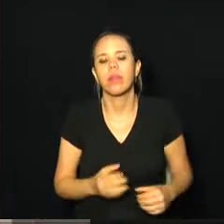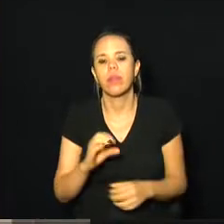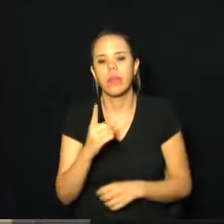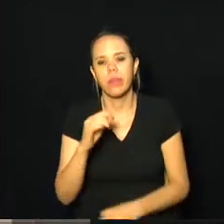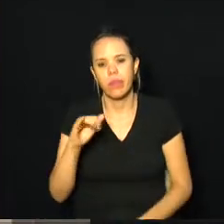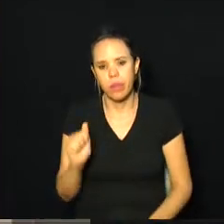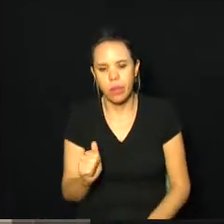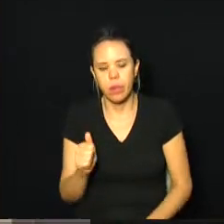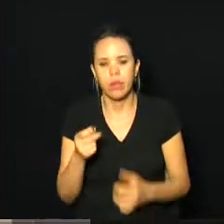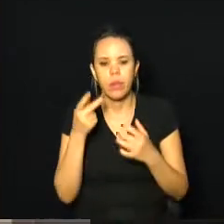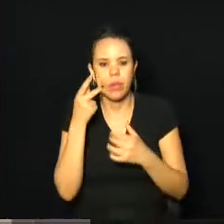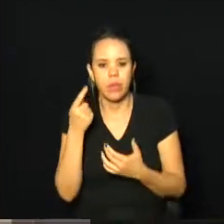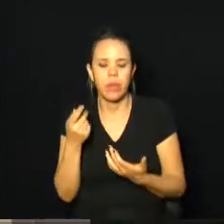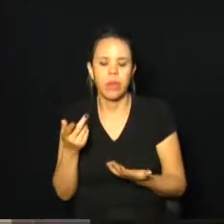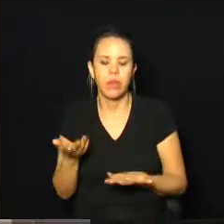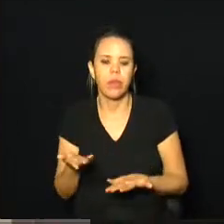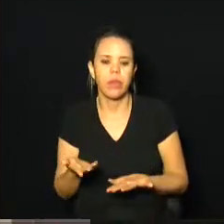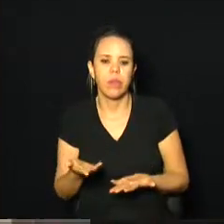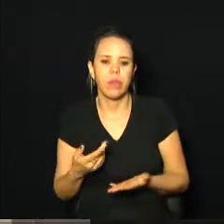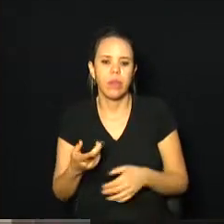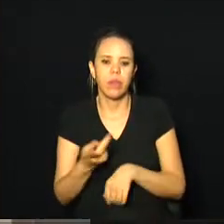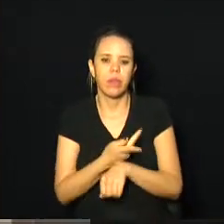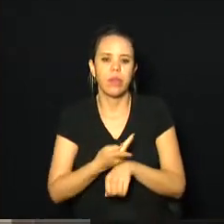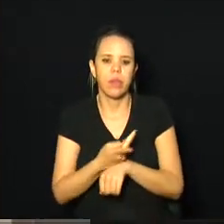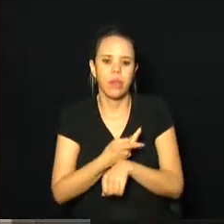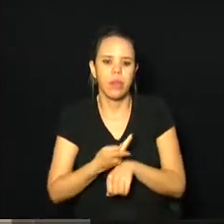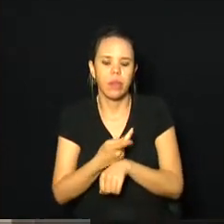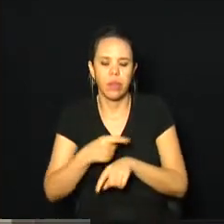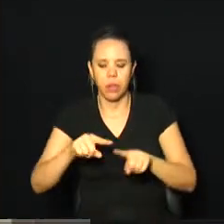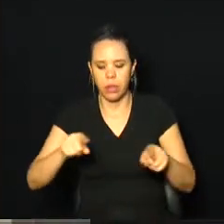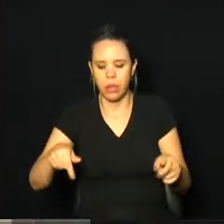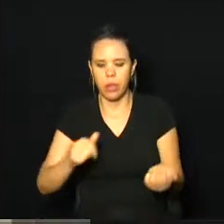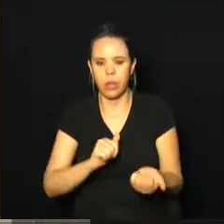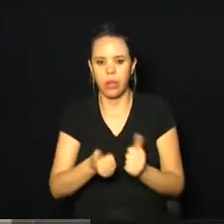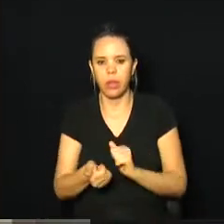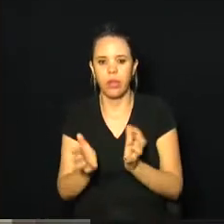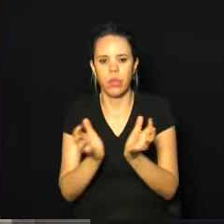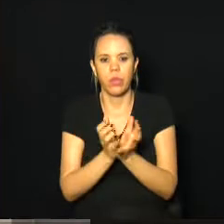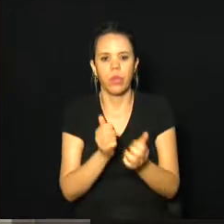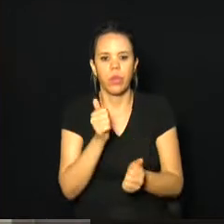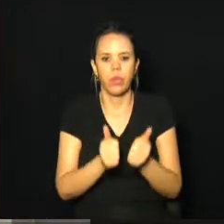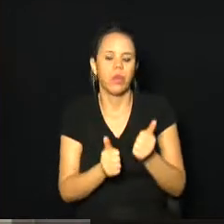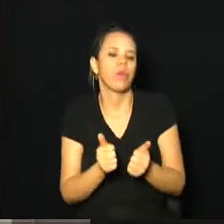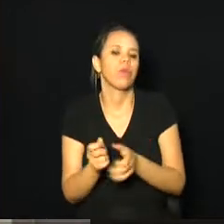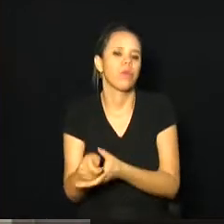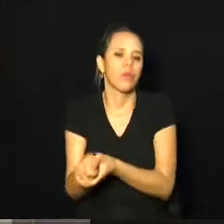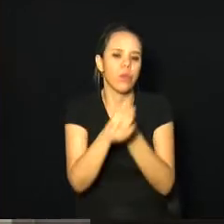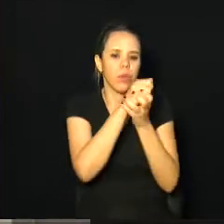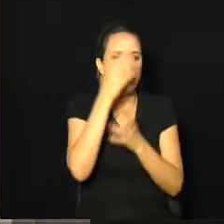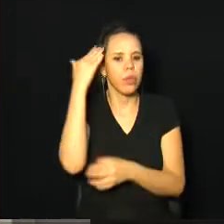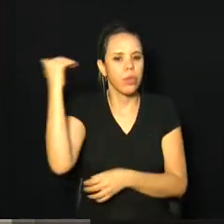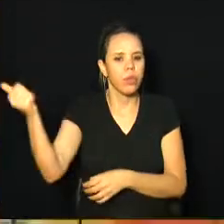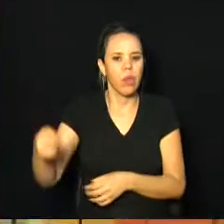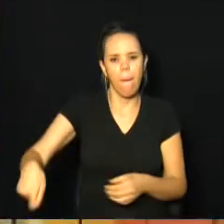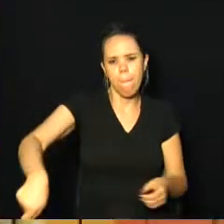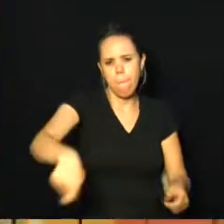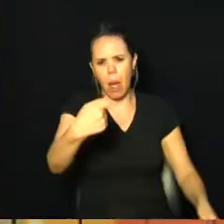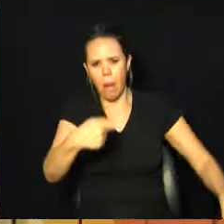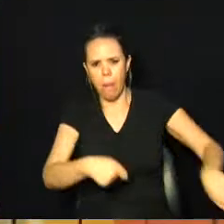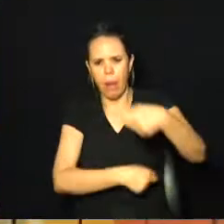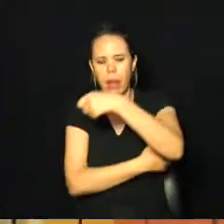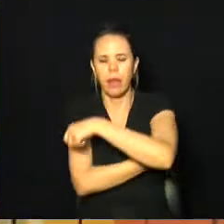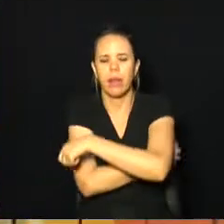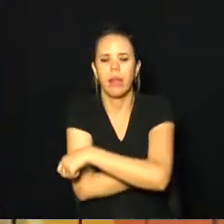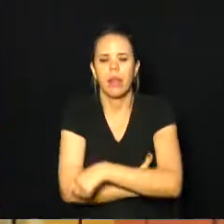Recife. E aí eu procurava as quadrinhas que estavam montadas o time de vôlei. Aí minha fama já tinha corrido que eu dava pancada para tudo que é lado. Aí os